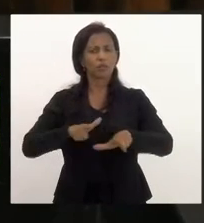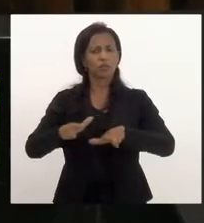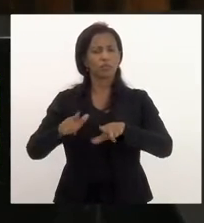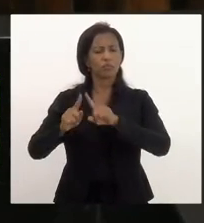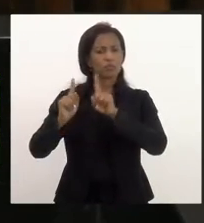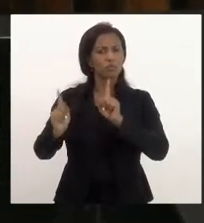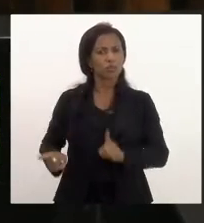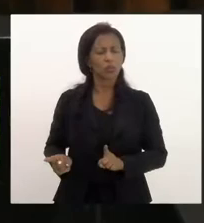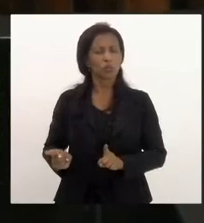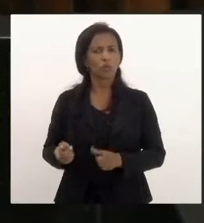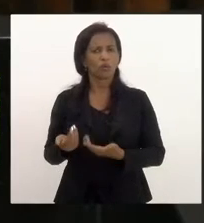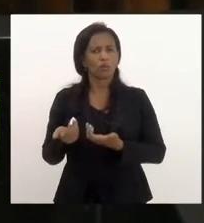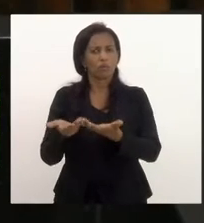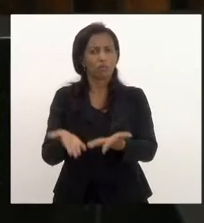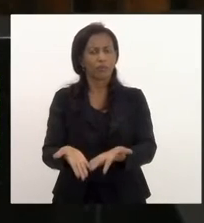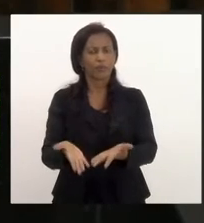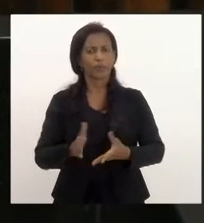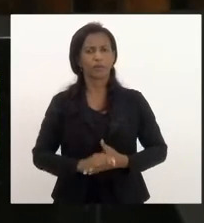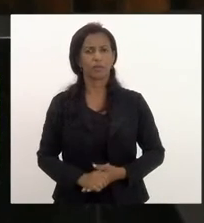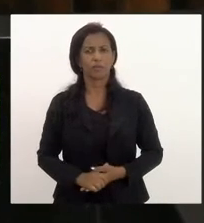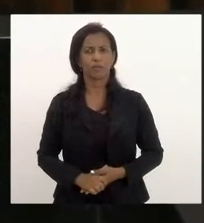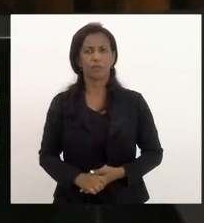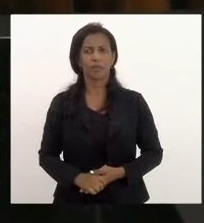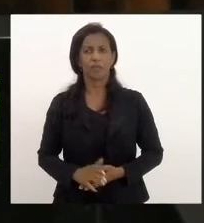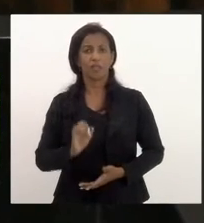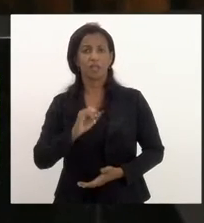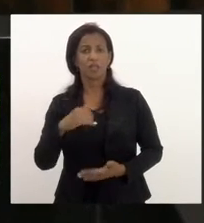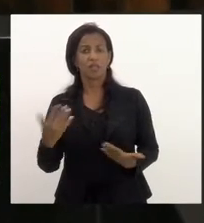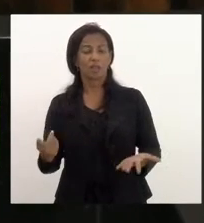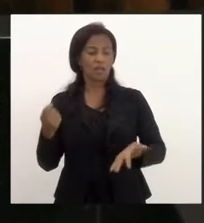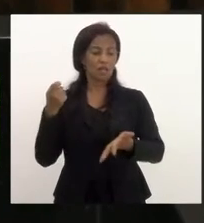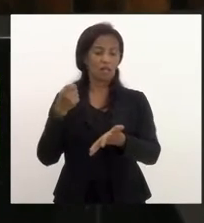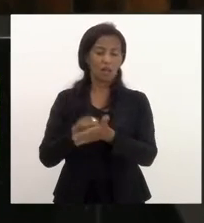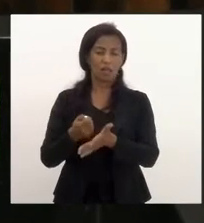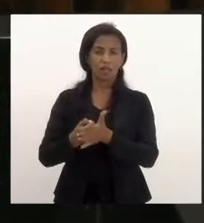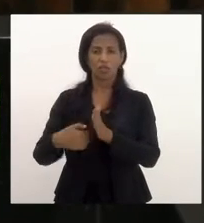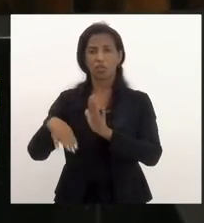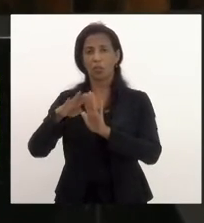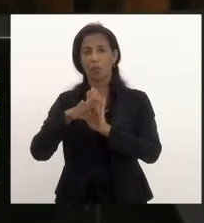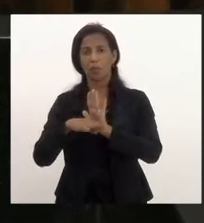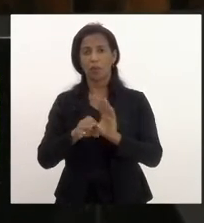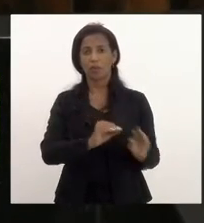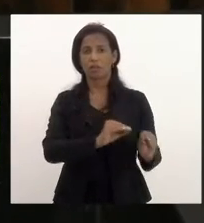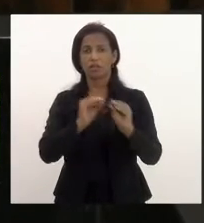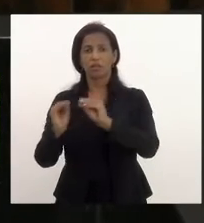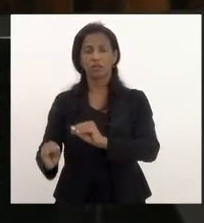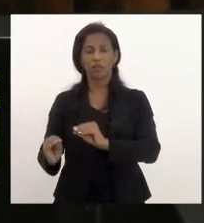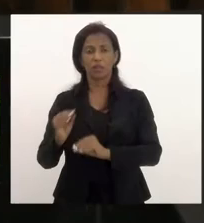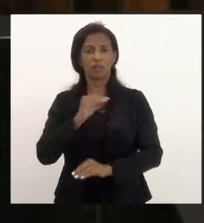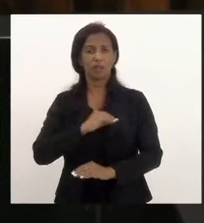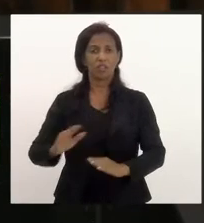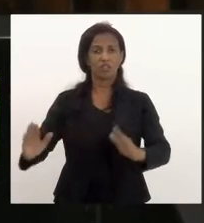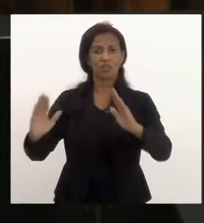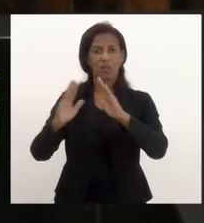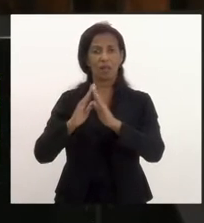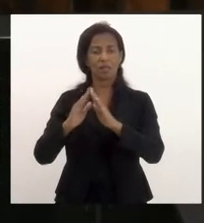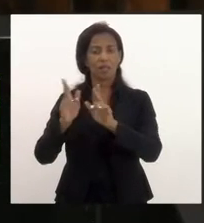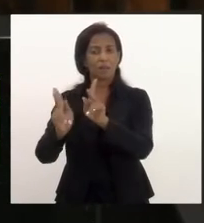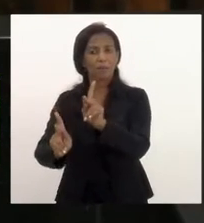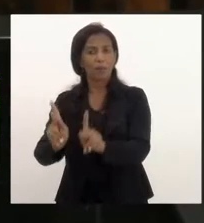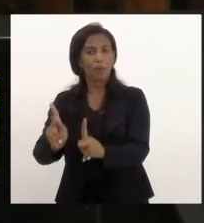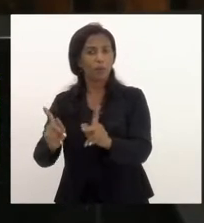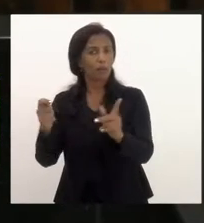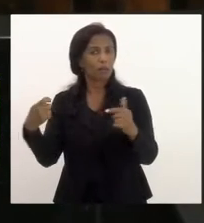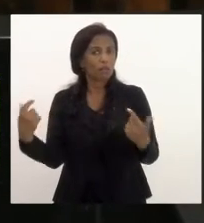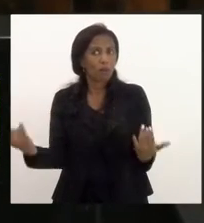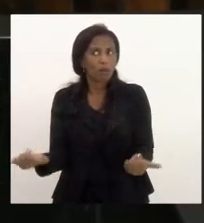públicos prestados sem a garantia de programas de transferência de renda a habitação Popular tão